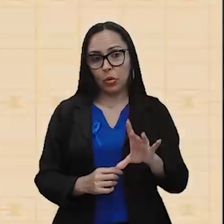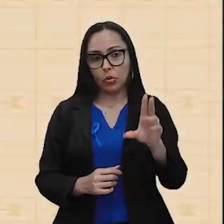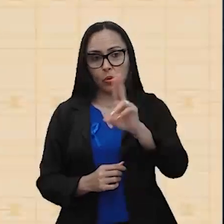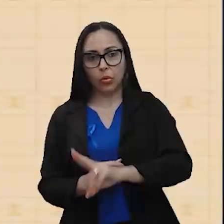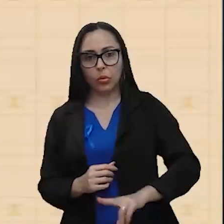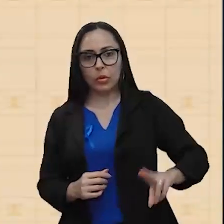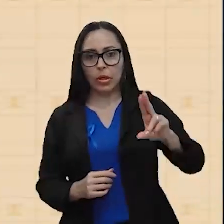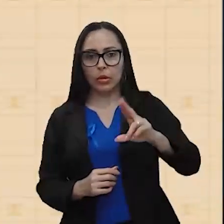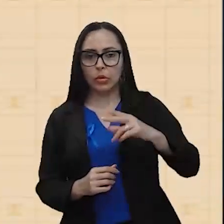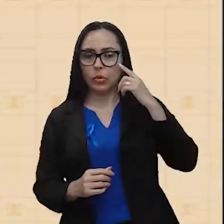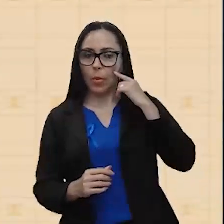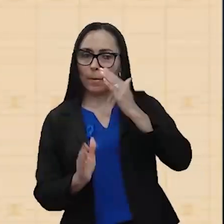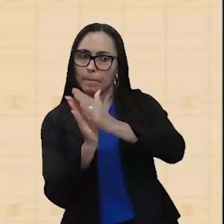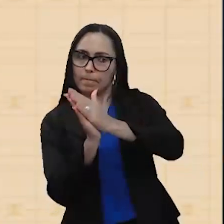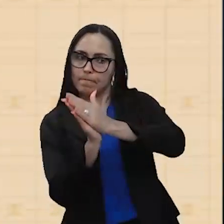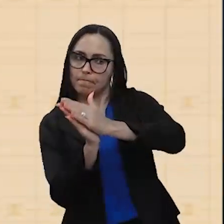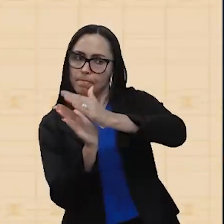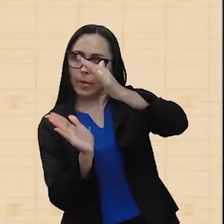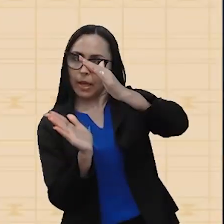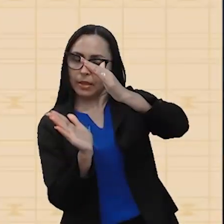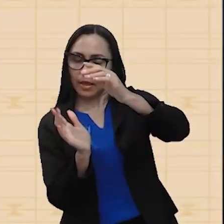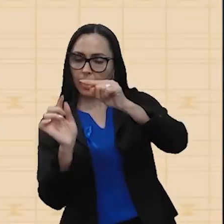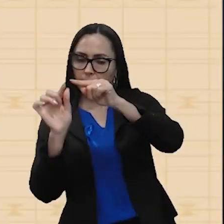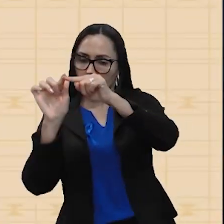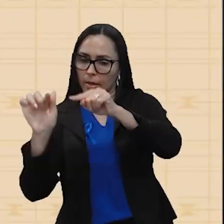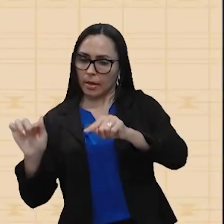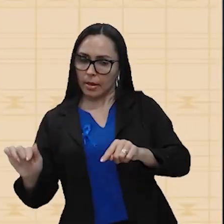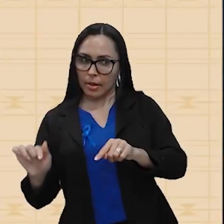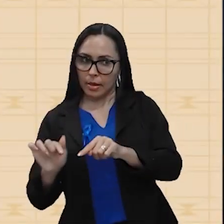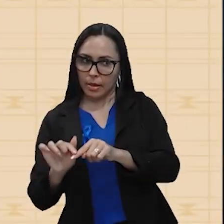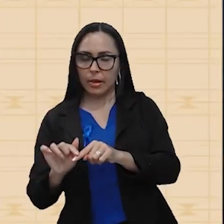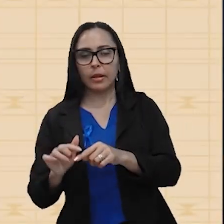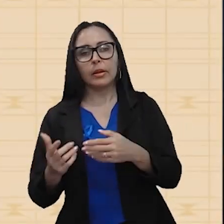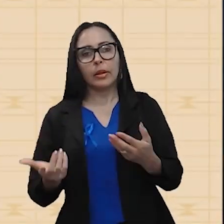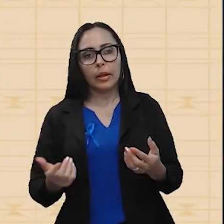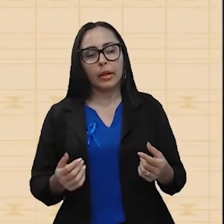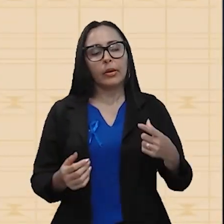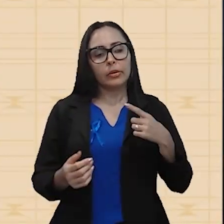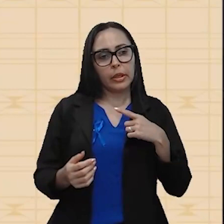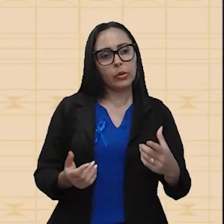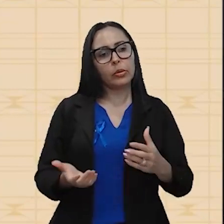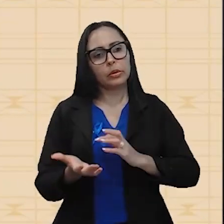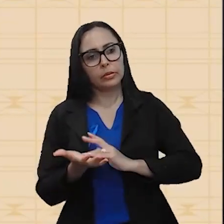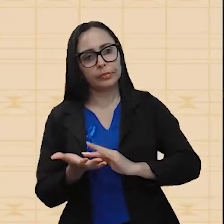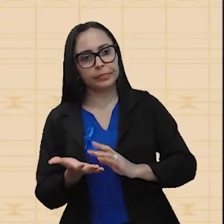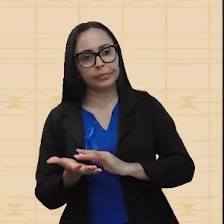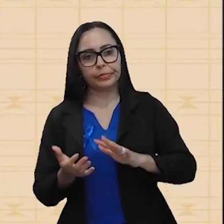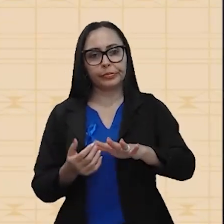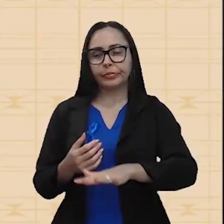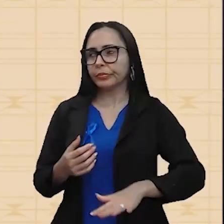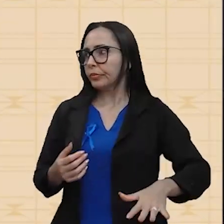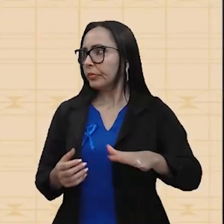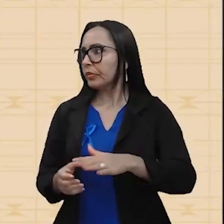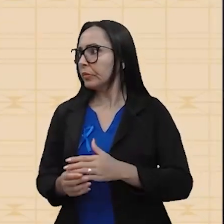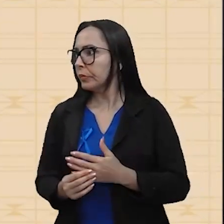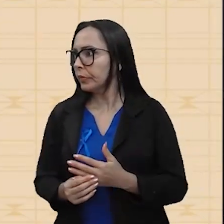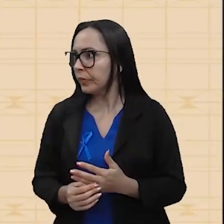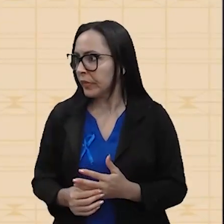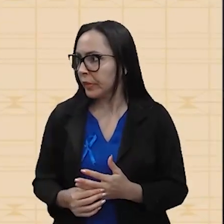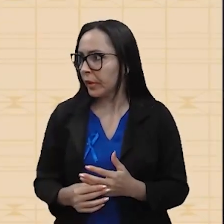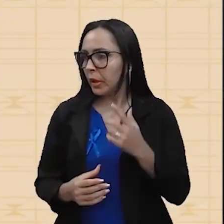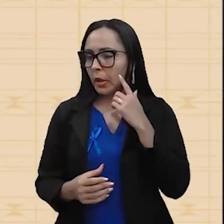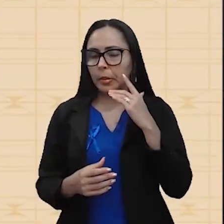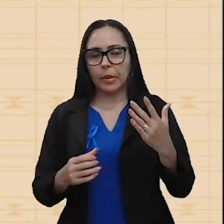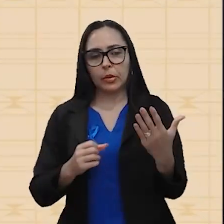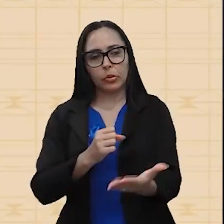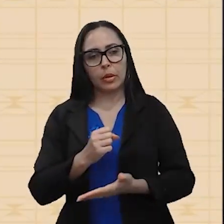retângulo considerado na figura. E é por isso que eu tenho, para cálculo de área de triângulo, comprimento da base